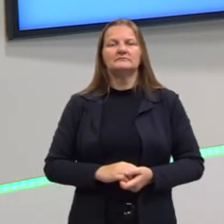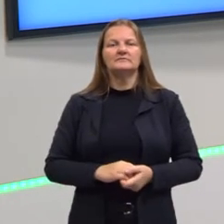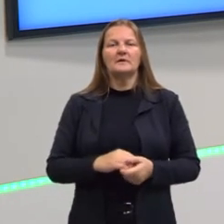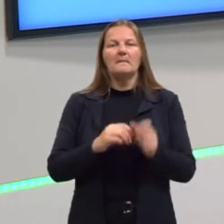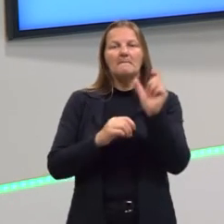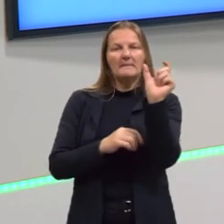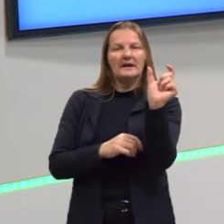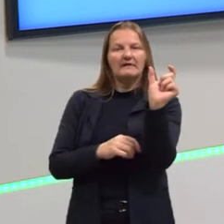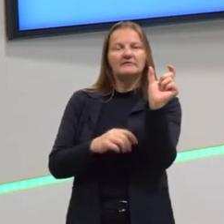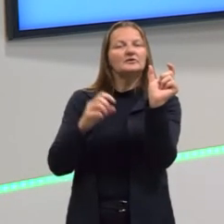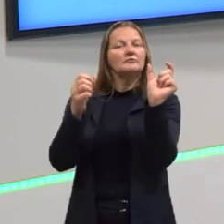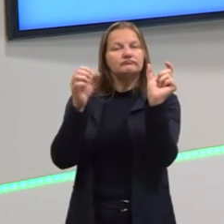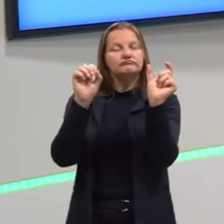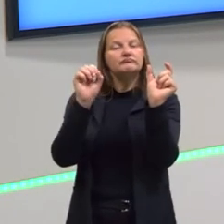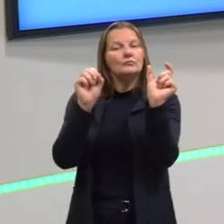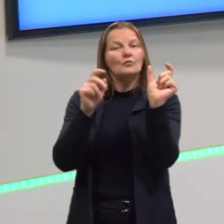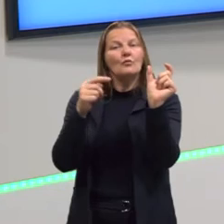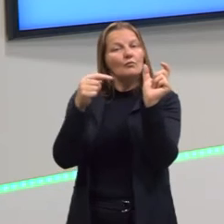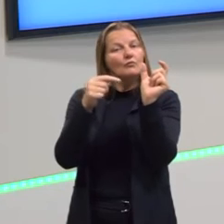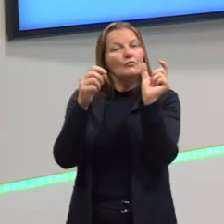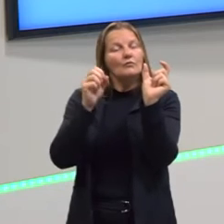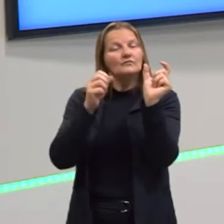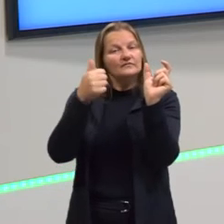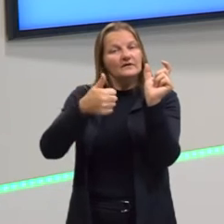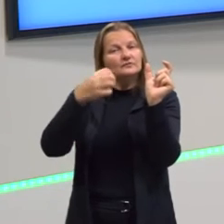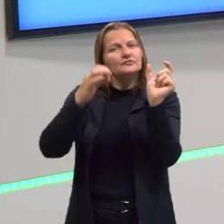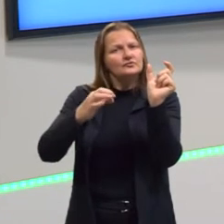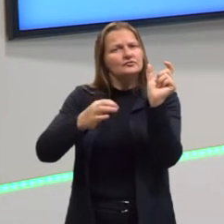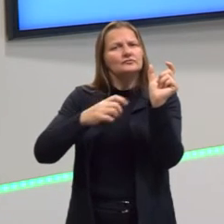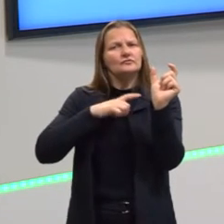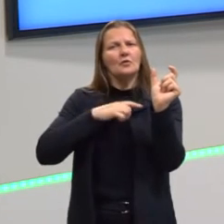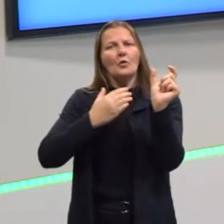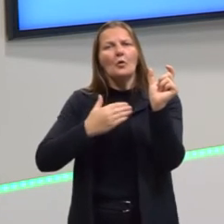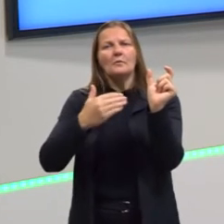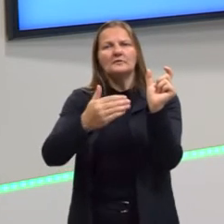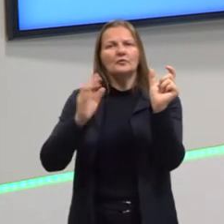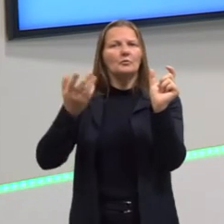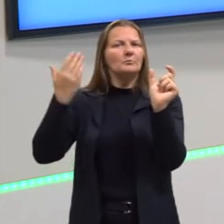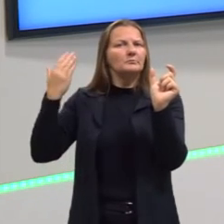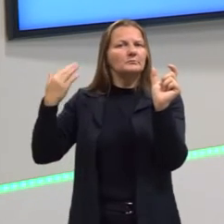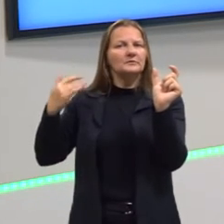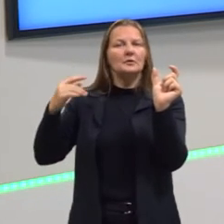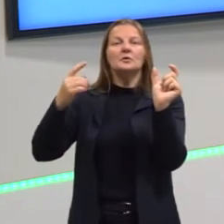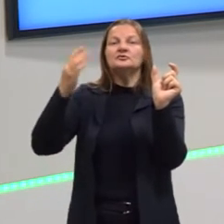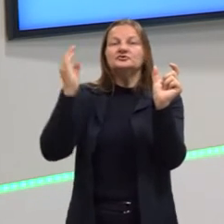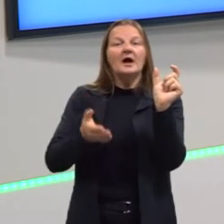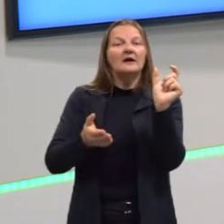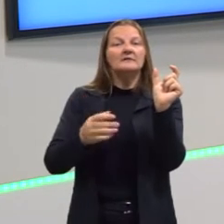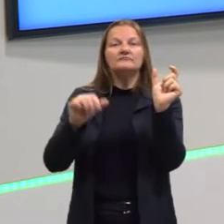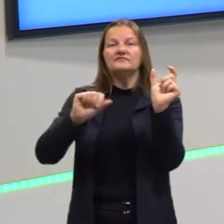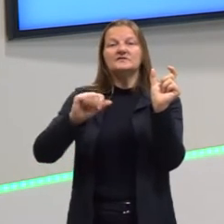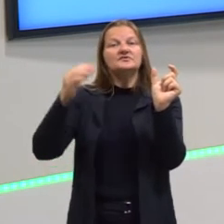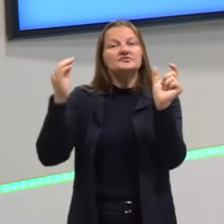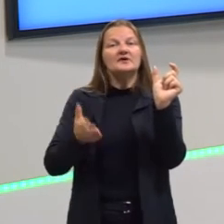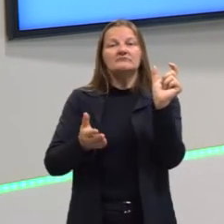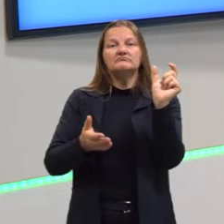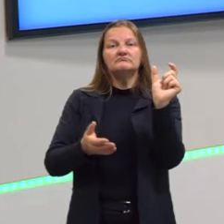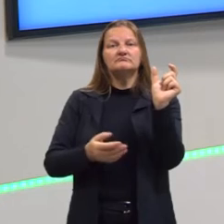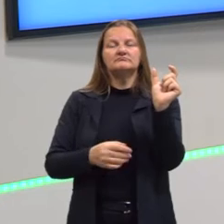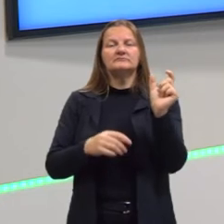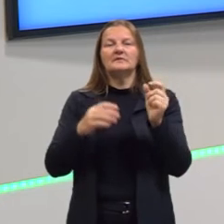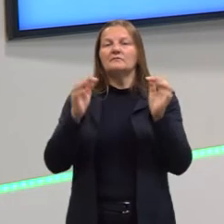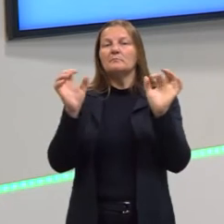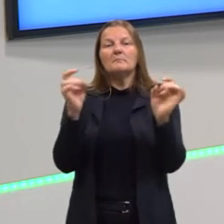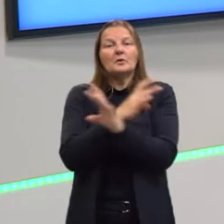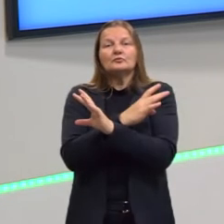como uma afirmação de uma coisa que era para eu ter começado no passado e hoje ela está